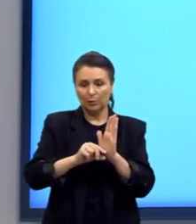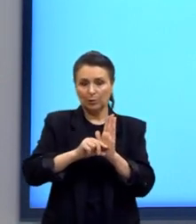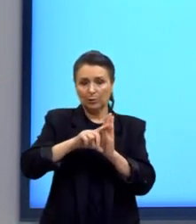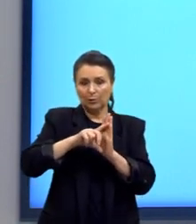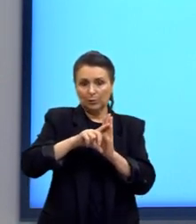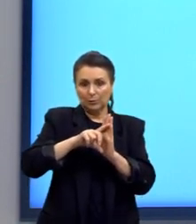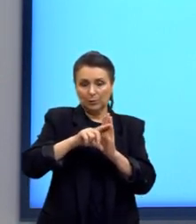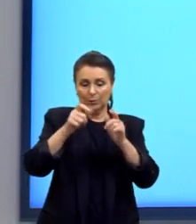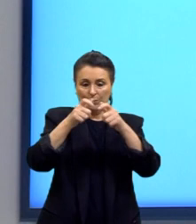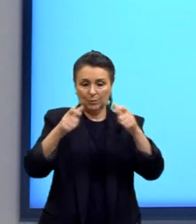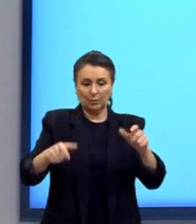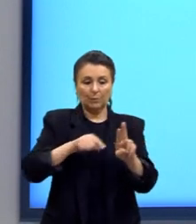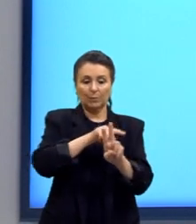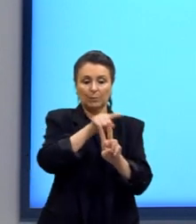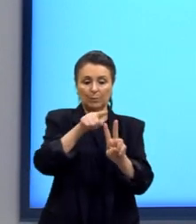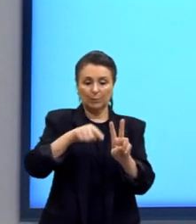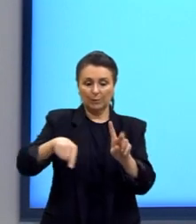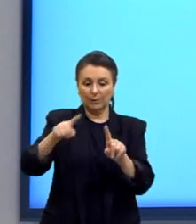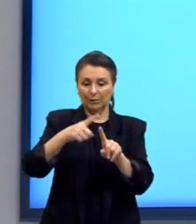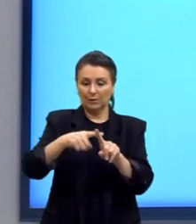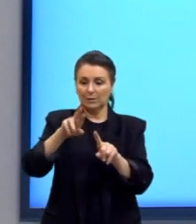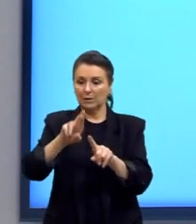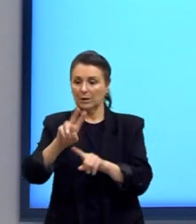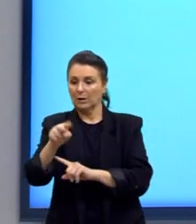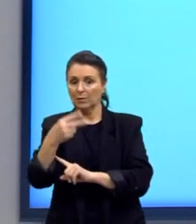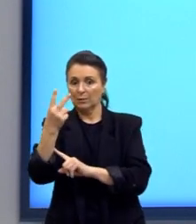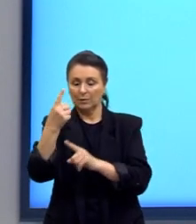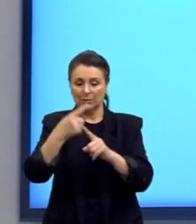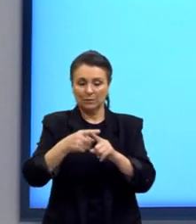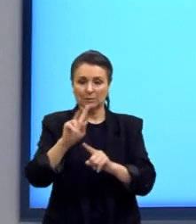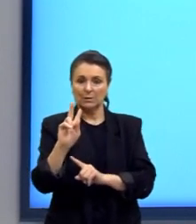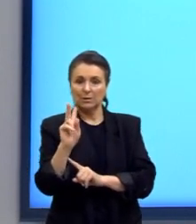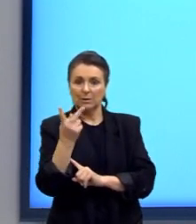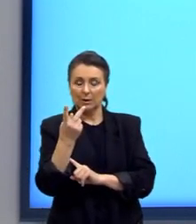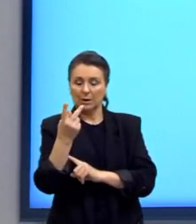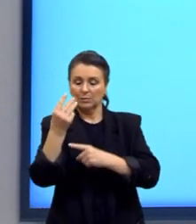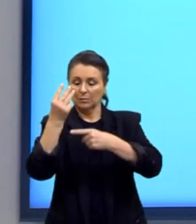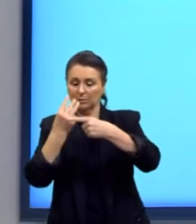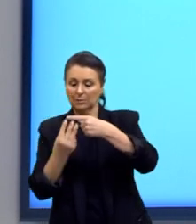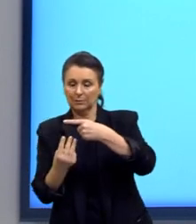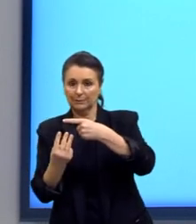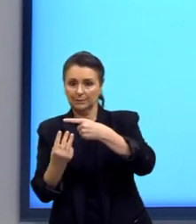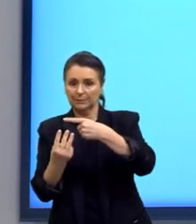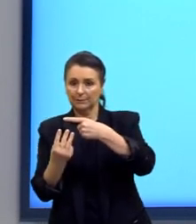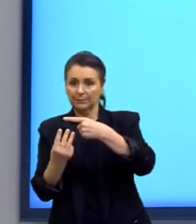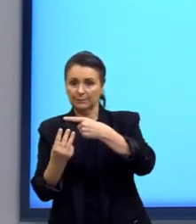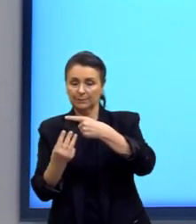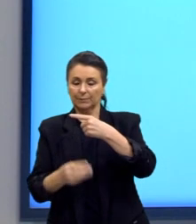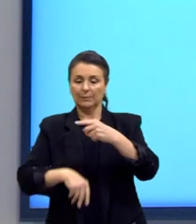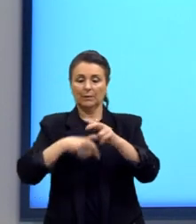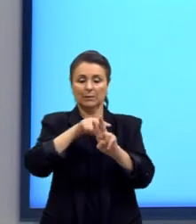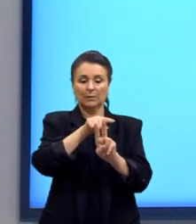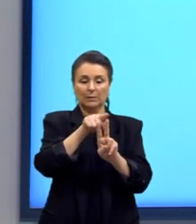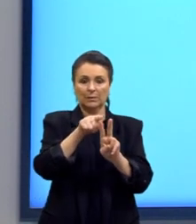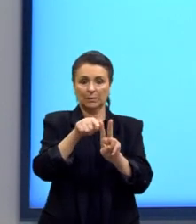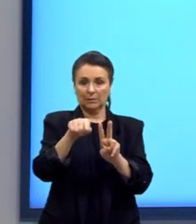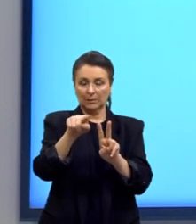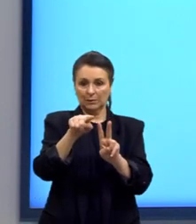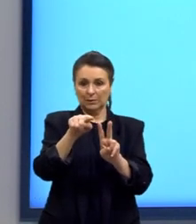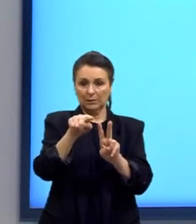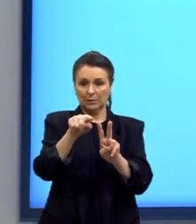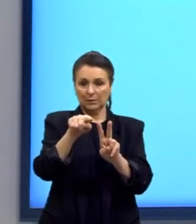então nós temos pi pi vezes R ao quadrado vezes H sobre três pe a questão